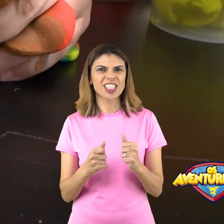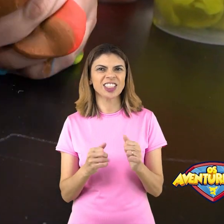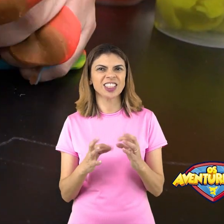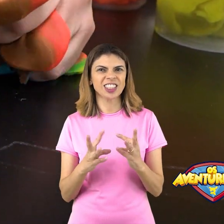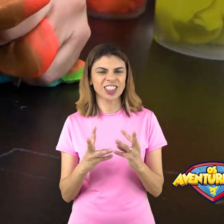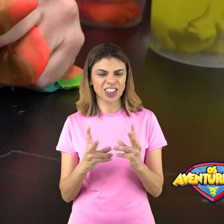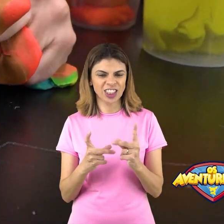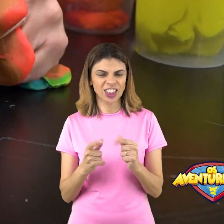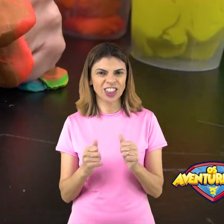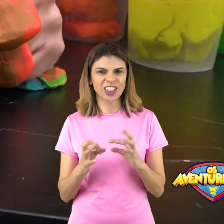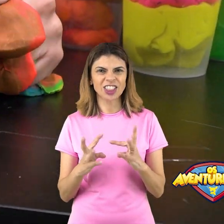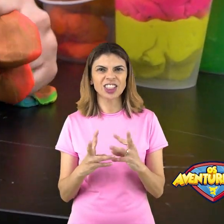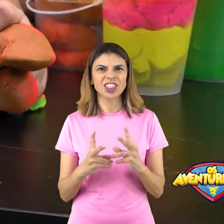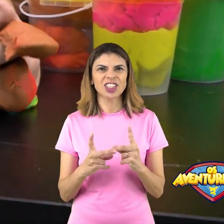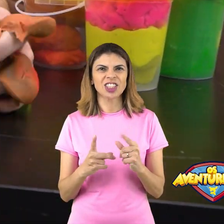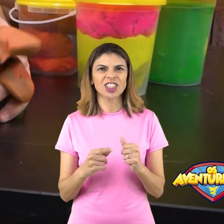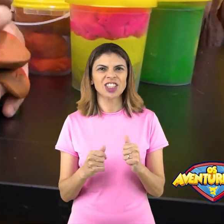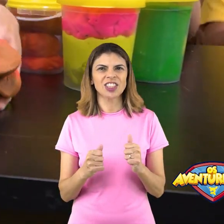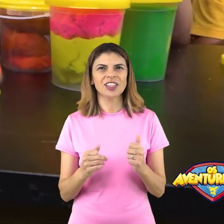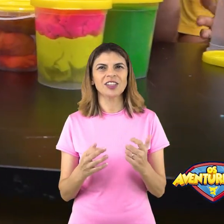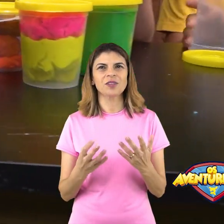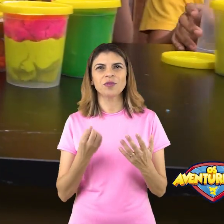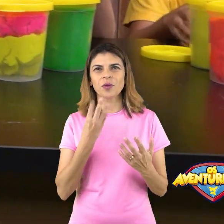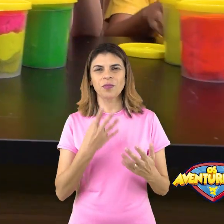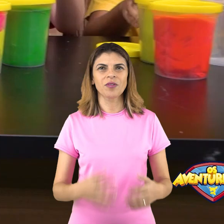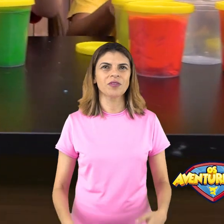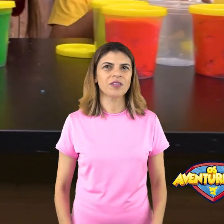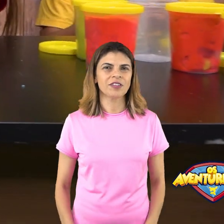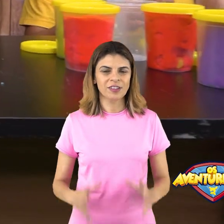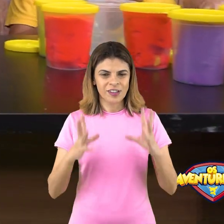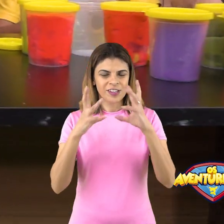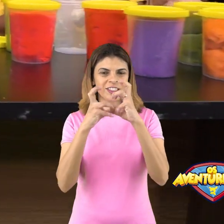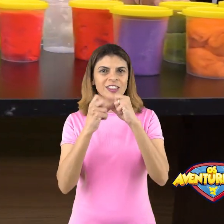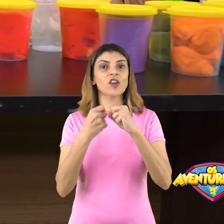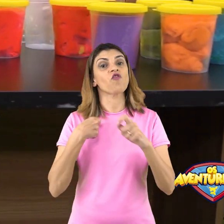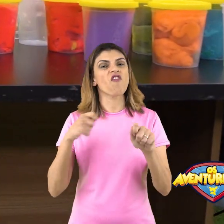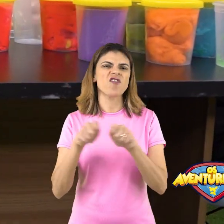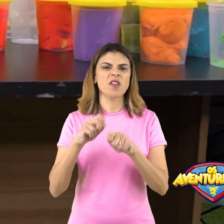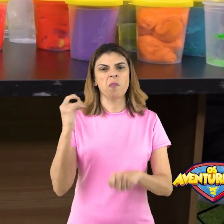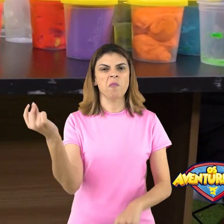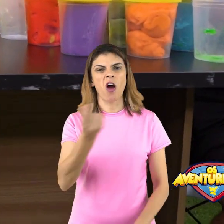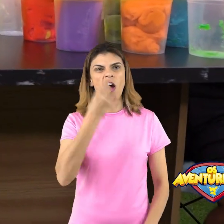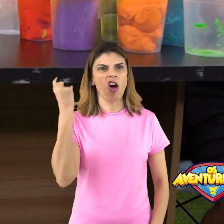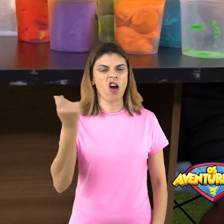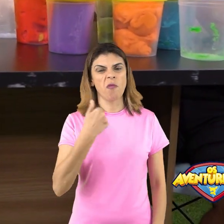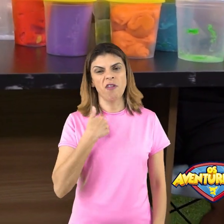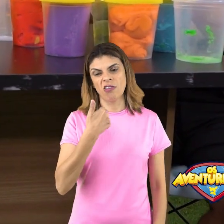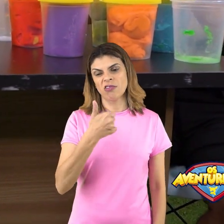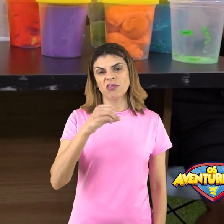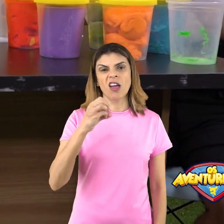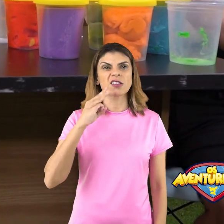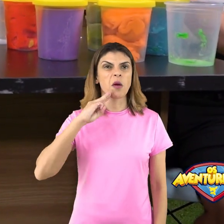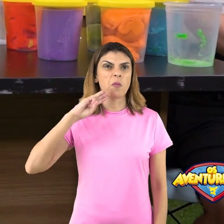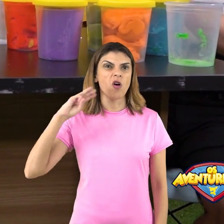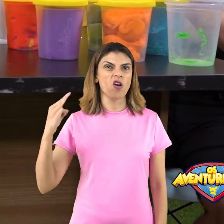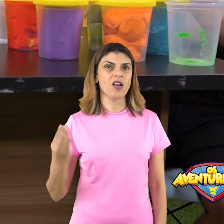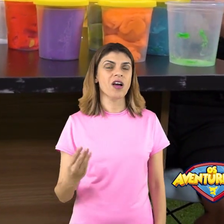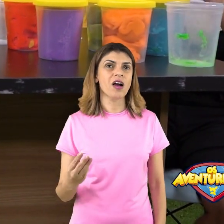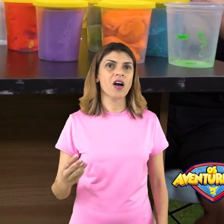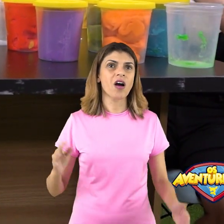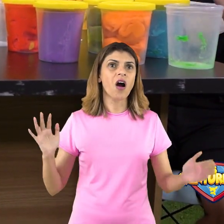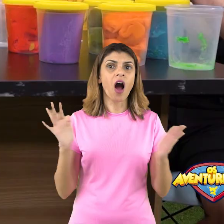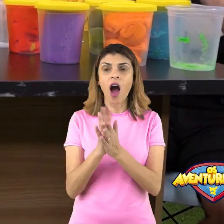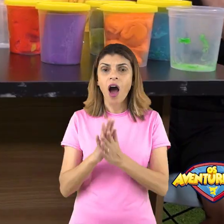Ah! Nada melhor do que isso! Olha! Mas eu vou fazer melhor, olha. Minha placa de 10 milhões vai estar já com essa daqui. Não faz